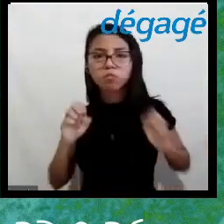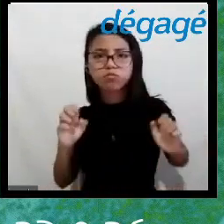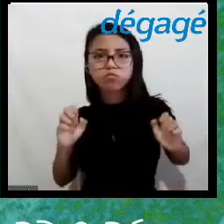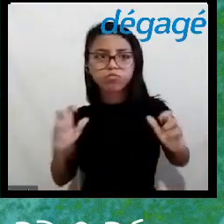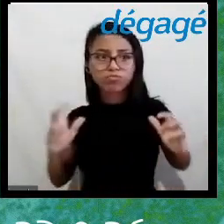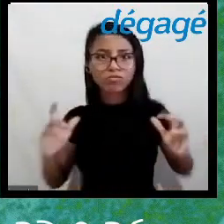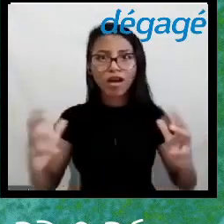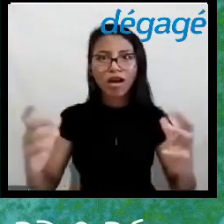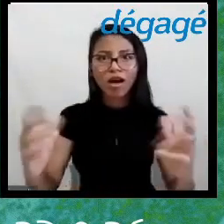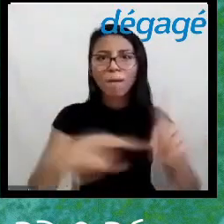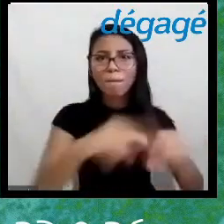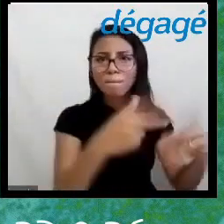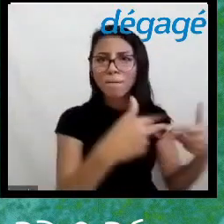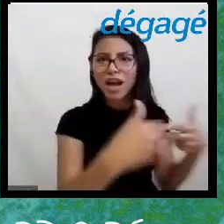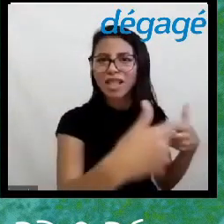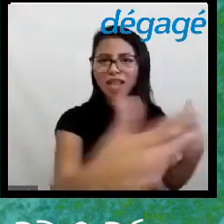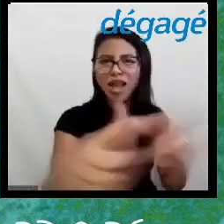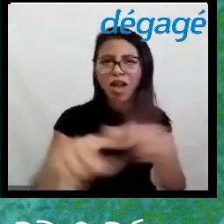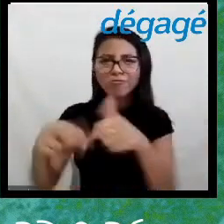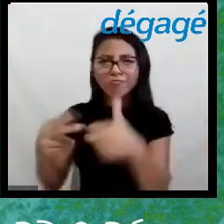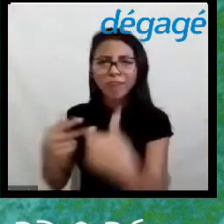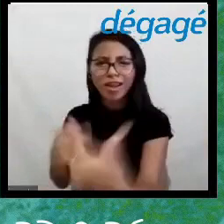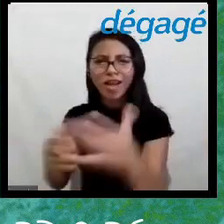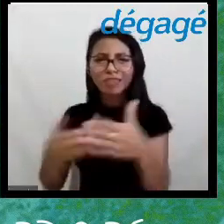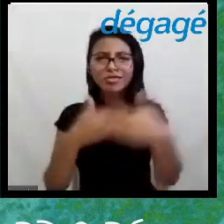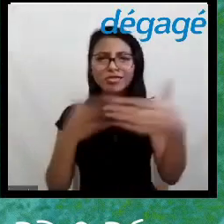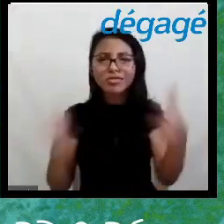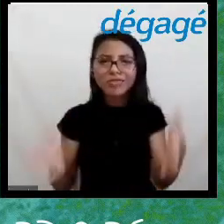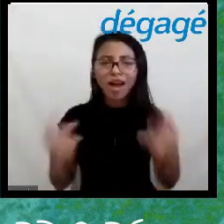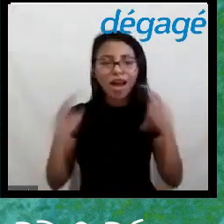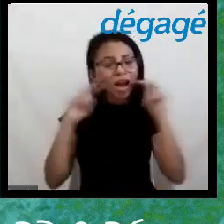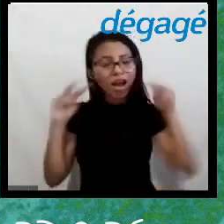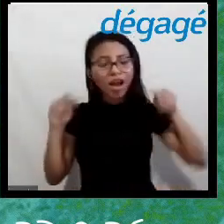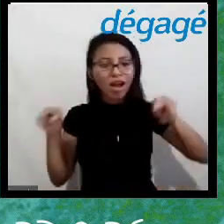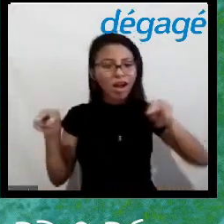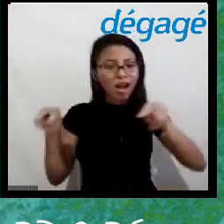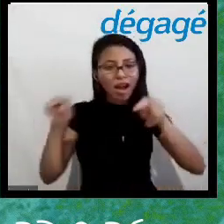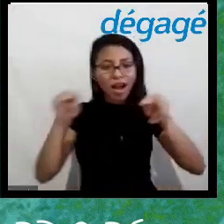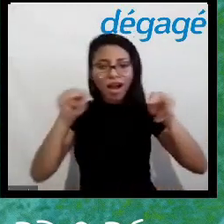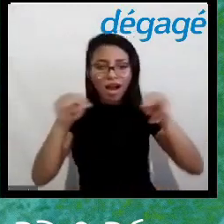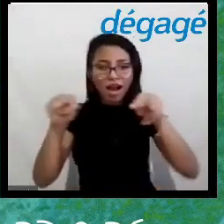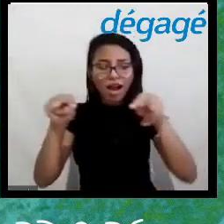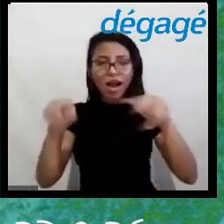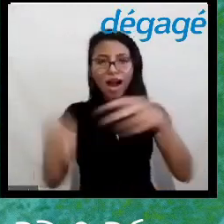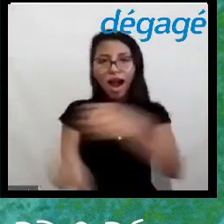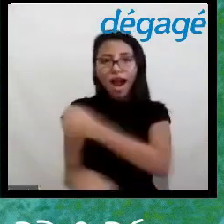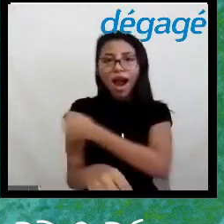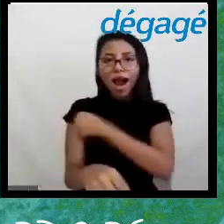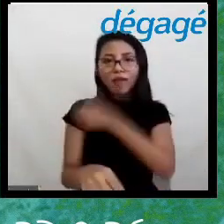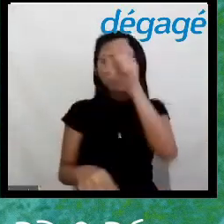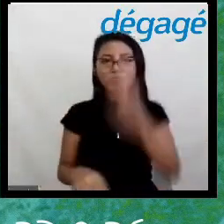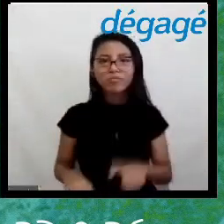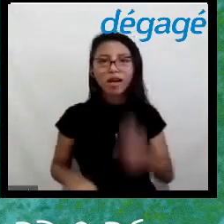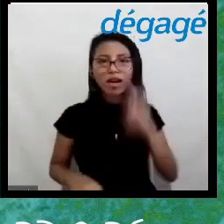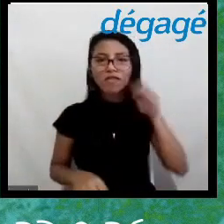padronização desse ambiente, né? Que seria de 3 a 5